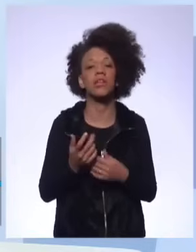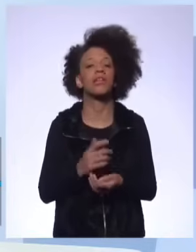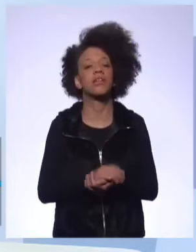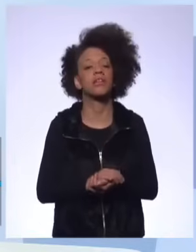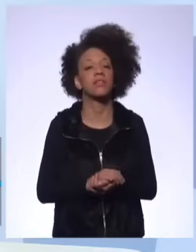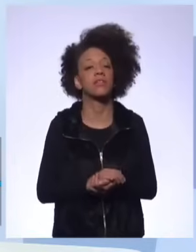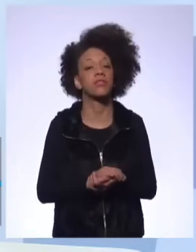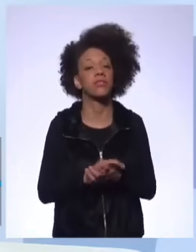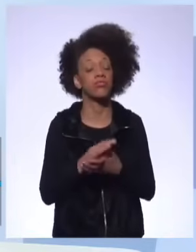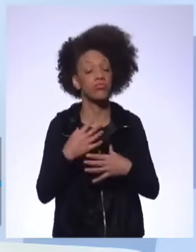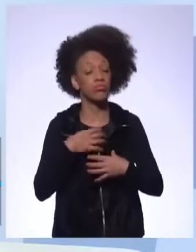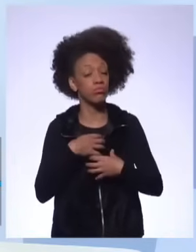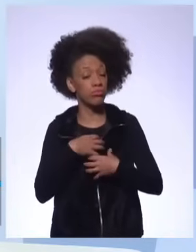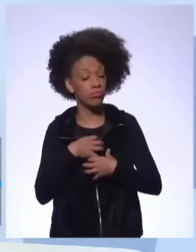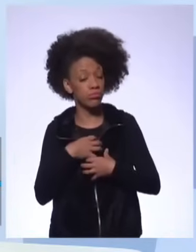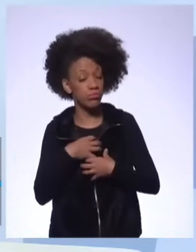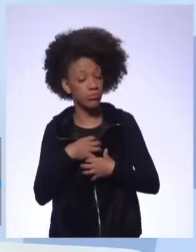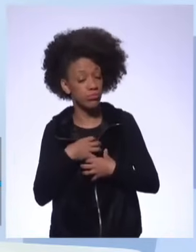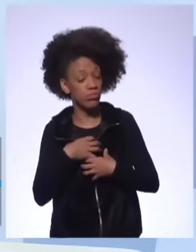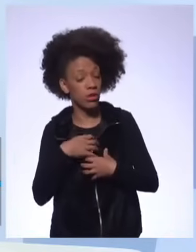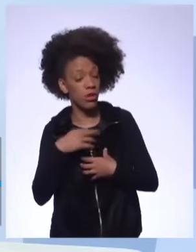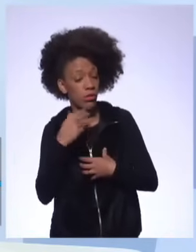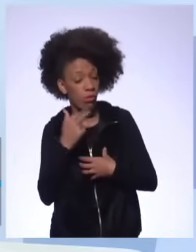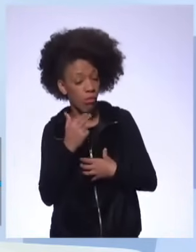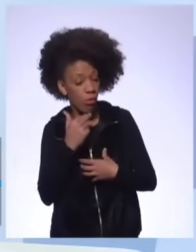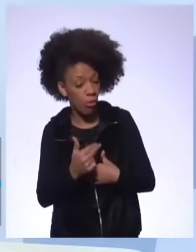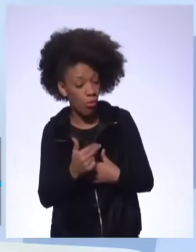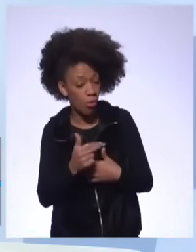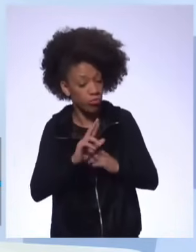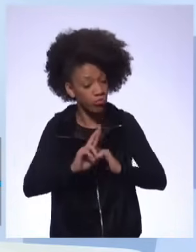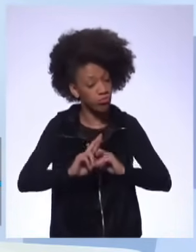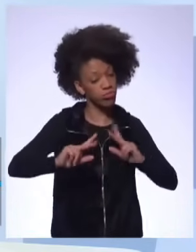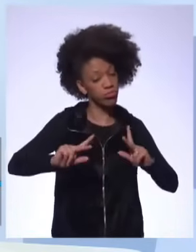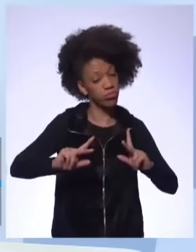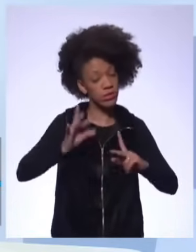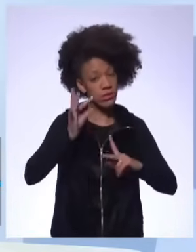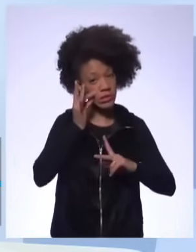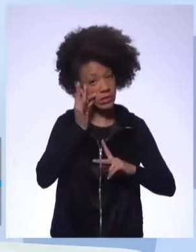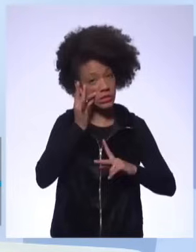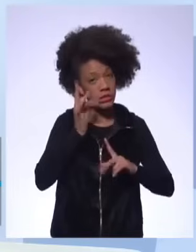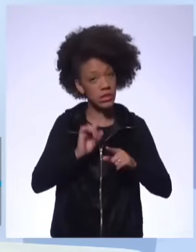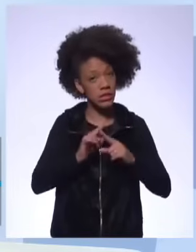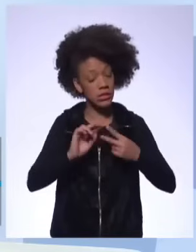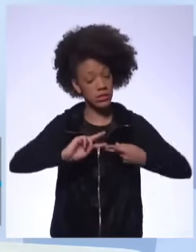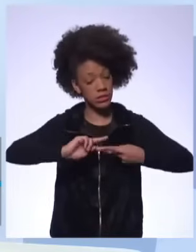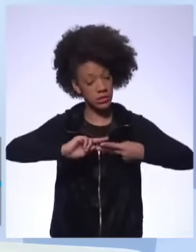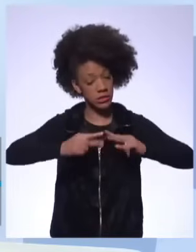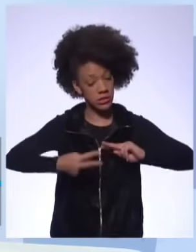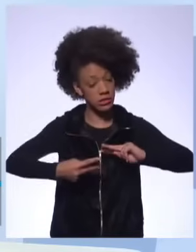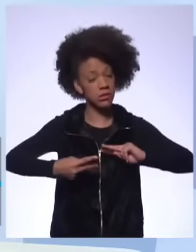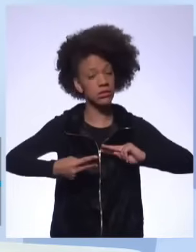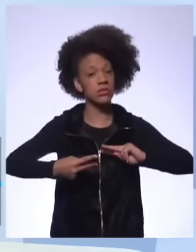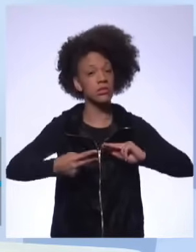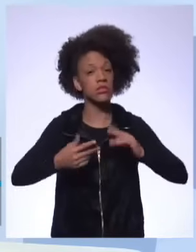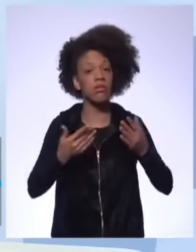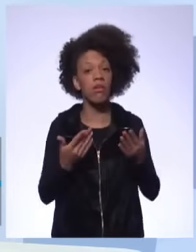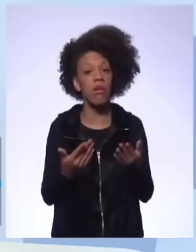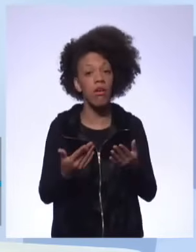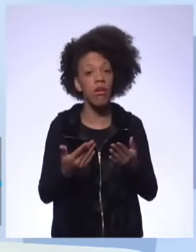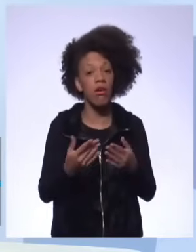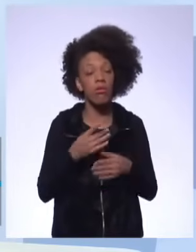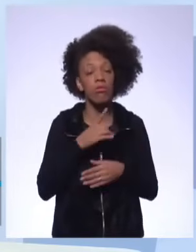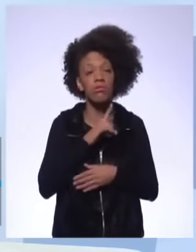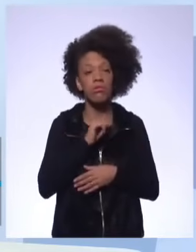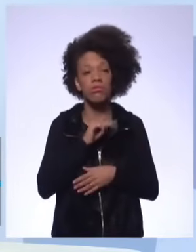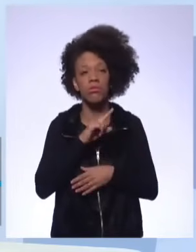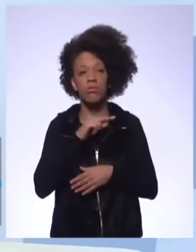as formas, mas talvez com cores diferentes das presentes, por conta da sua genética que levou ao daltonismo.